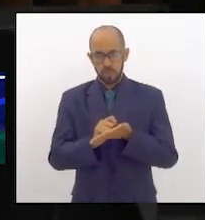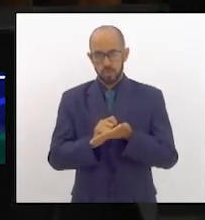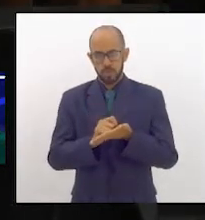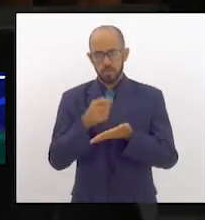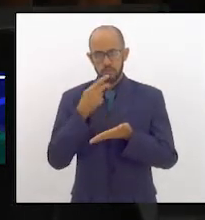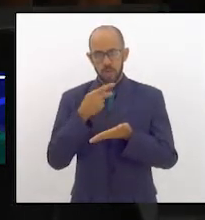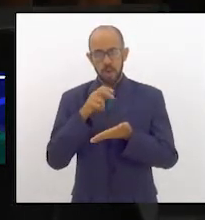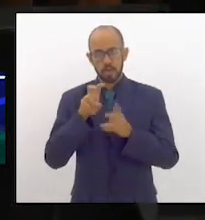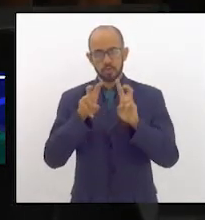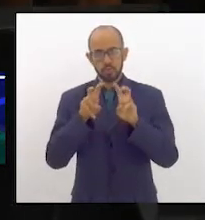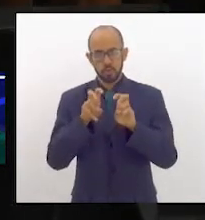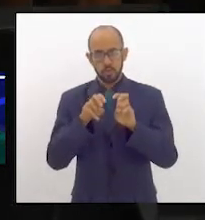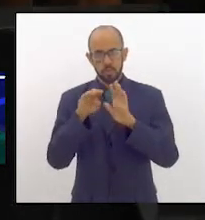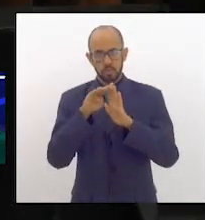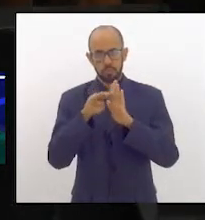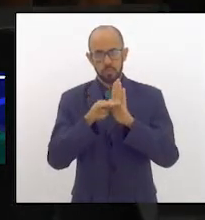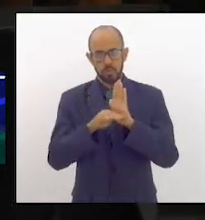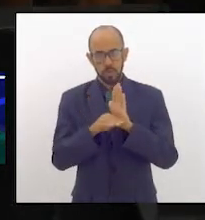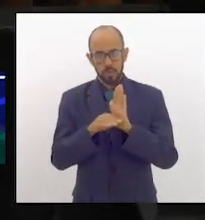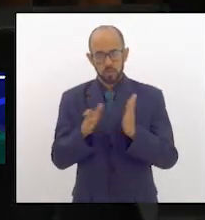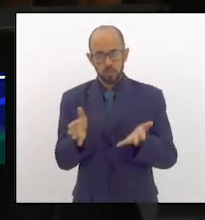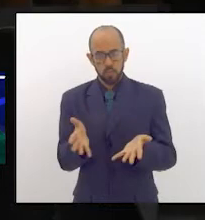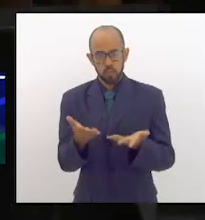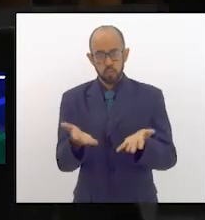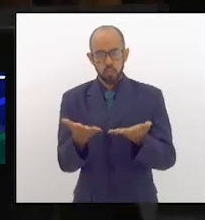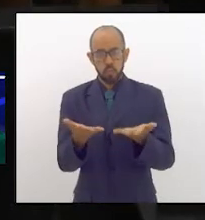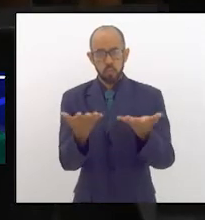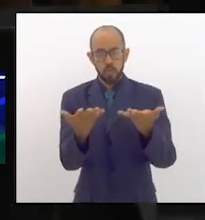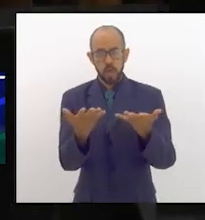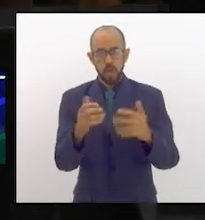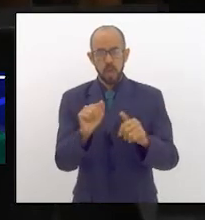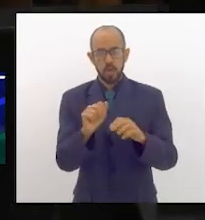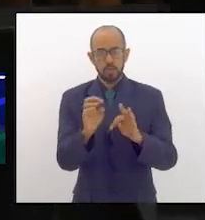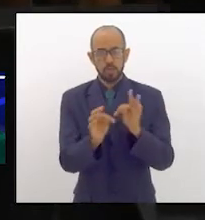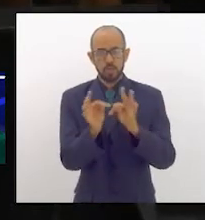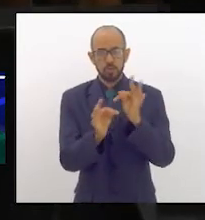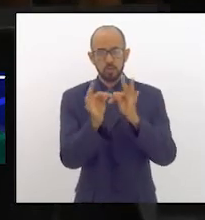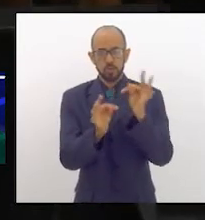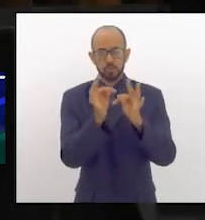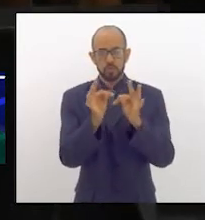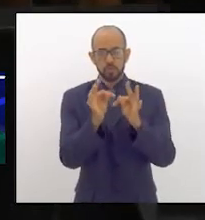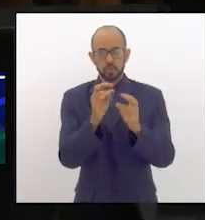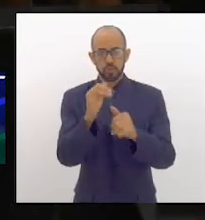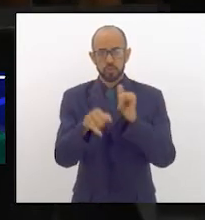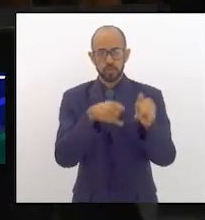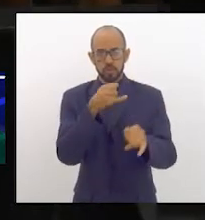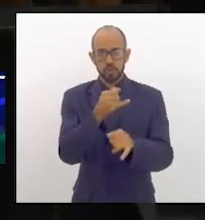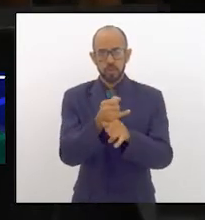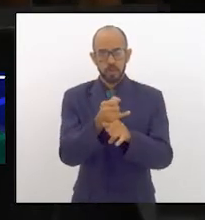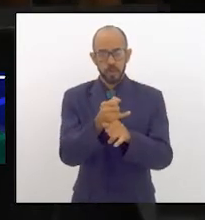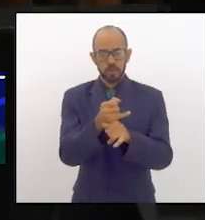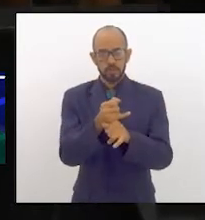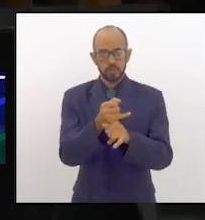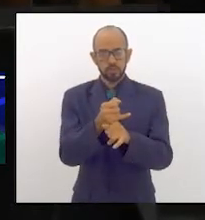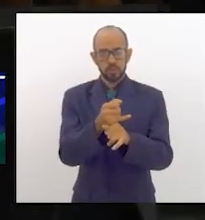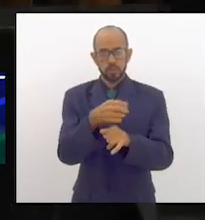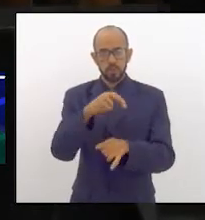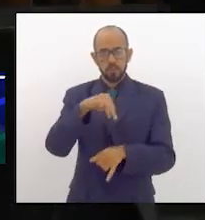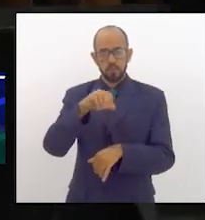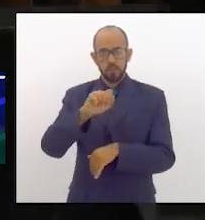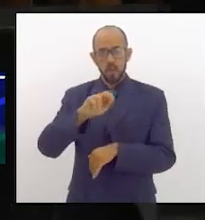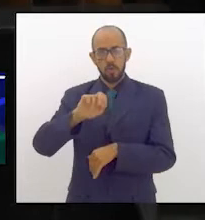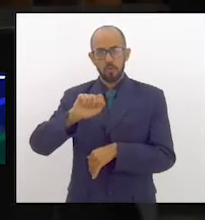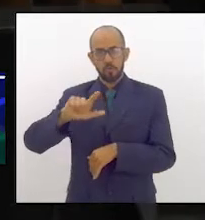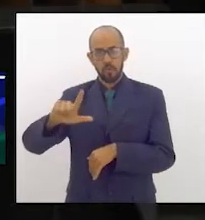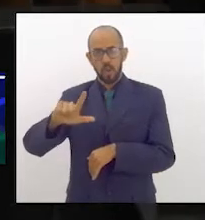dispõe sobre o programa de estímulo à implantação das tecnologias de conectividade móvel no estado